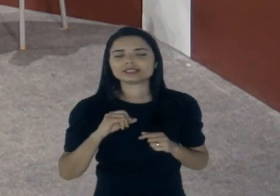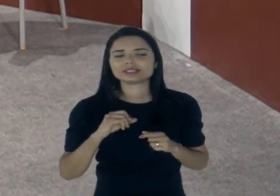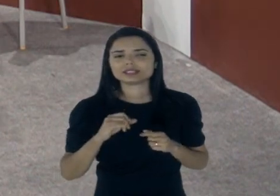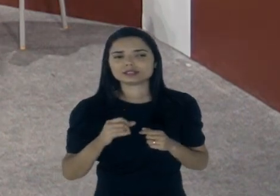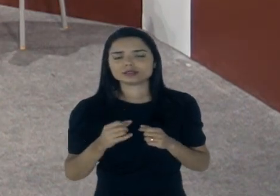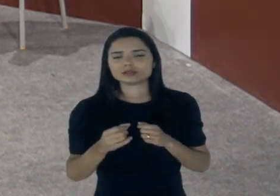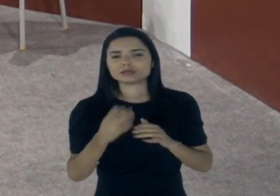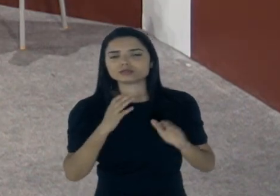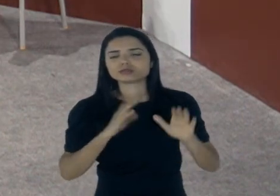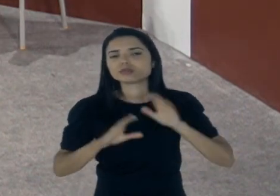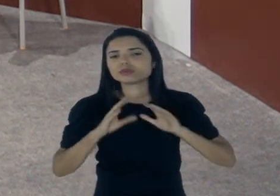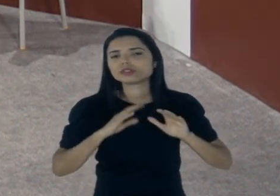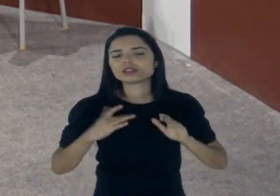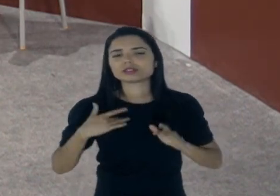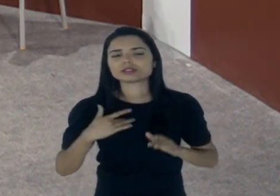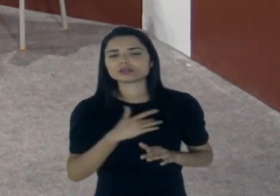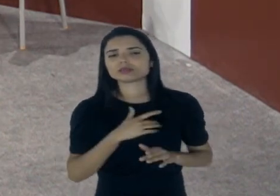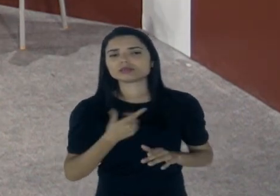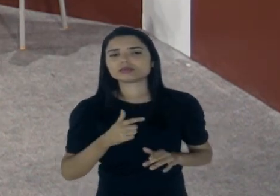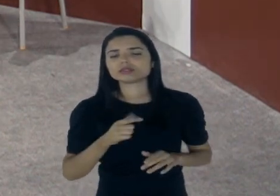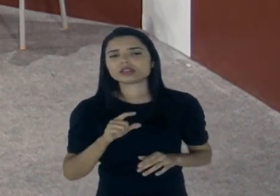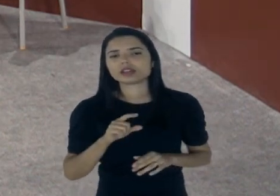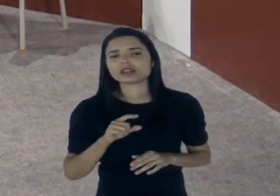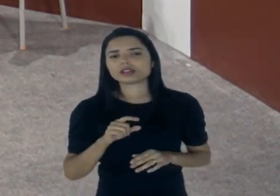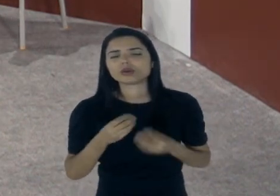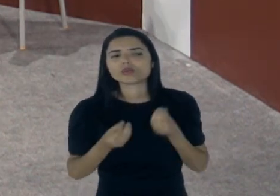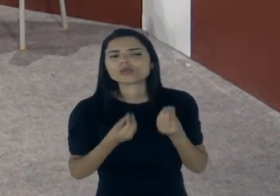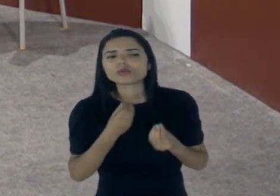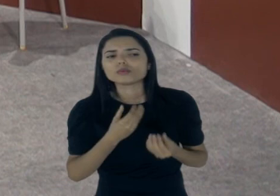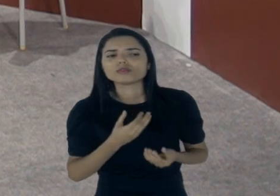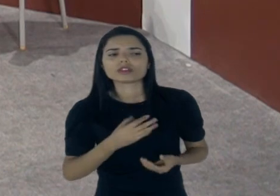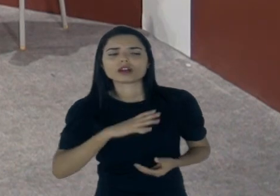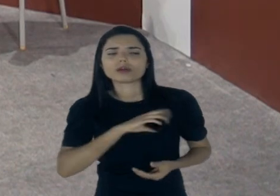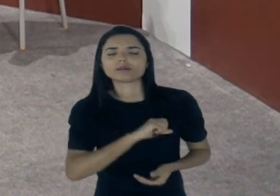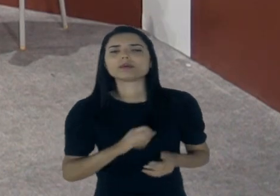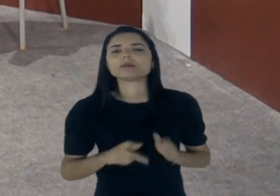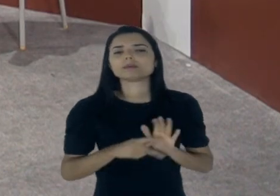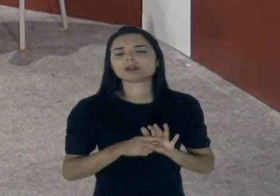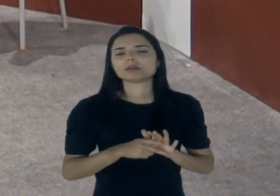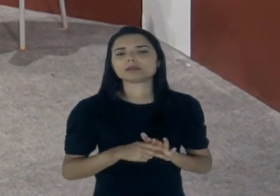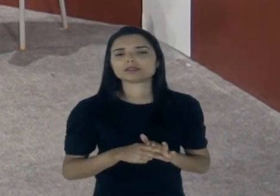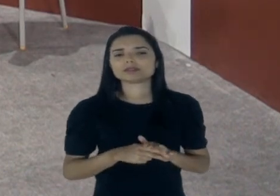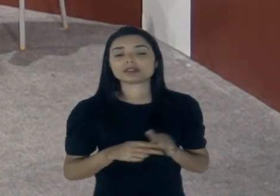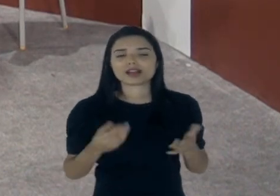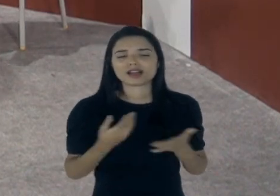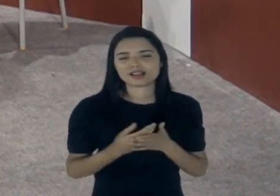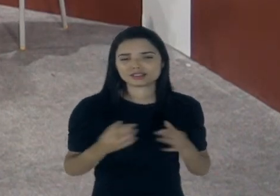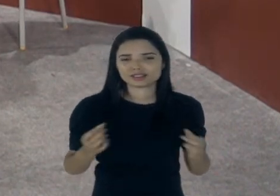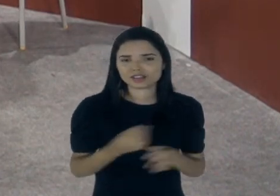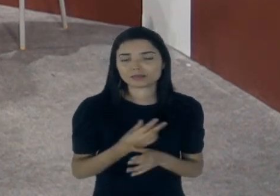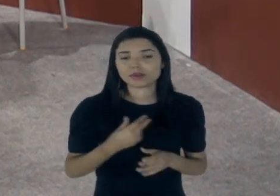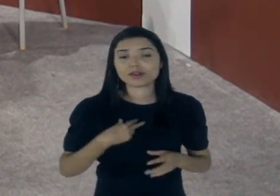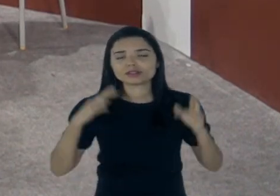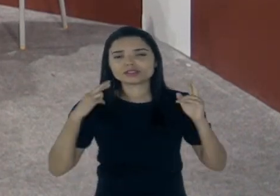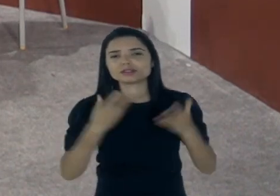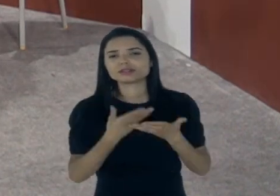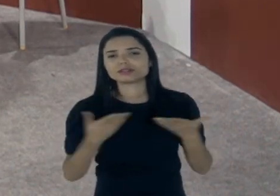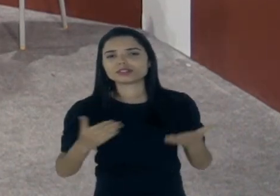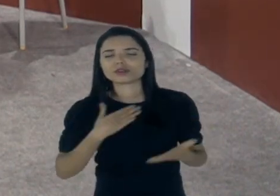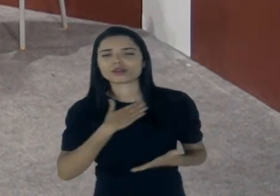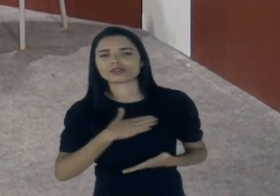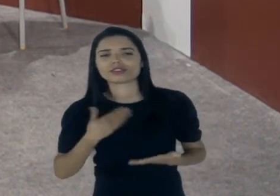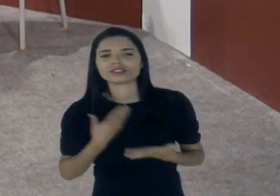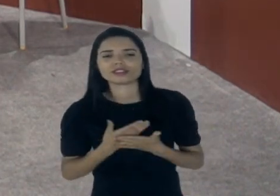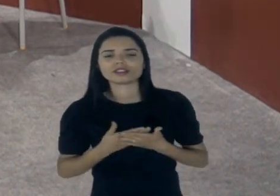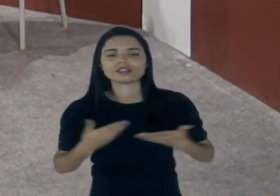Então, o cuidar da saúde é um ato de amor. E aí, então, a gente vai ficando por aqui. Espero que vocês tenham gostado da aula de hoje. Espero que